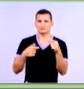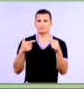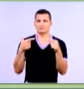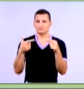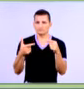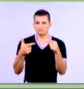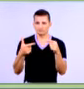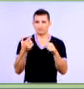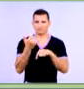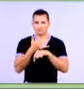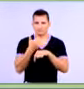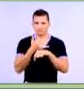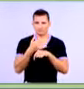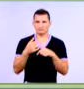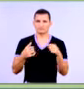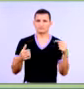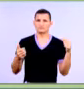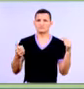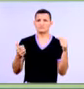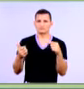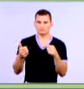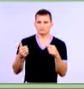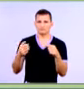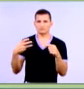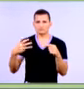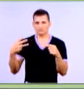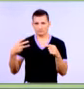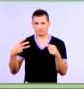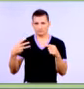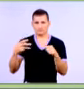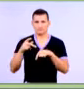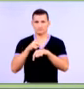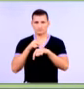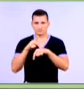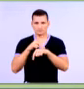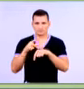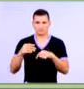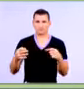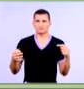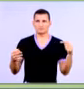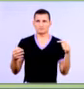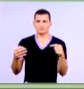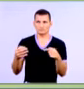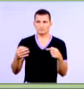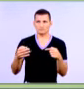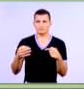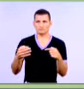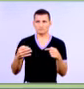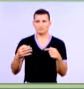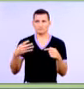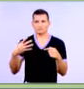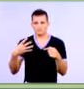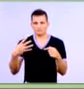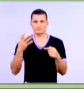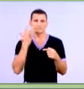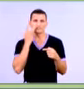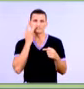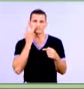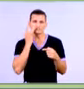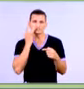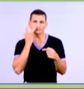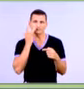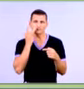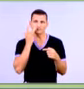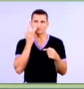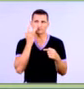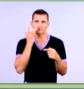que é o ferro aponta para o próximo, que é o 3, que é a prata, e a prata aponta para o próximo, que é o 4, que é o ouro. E o